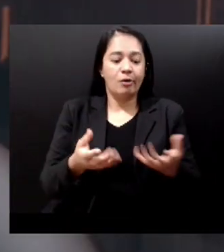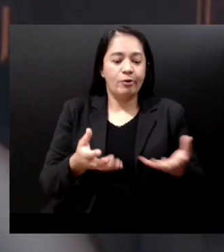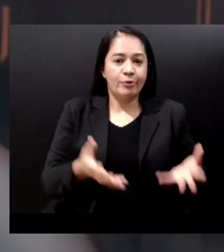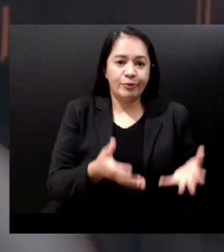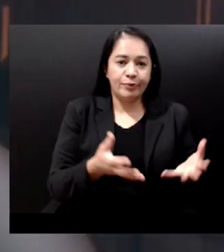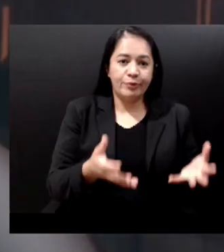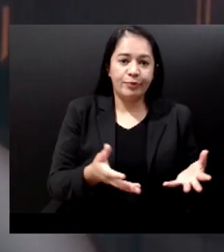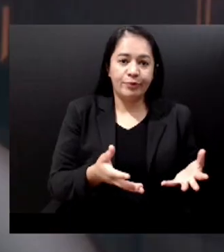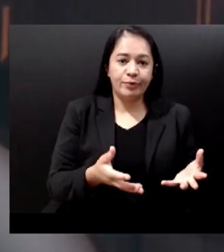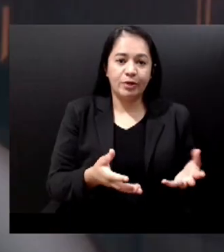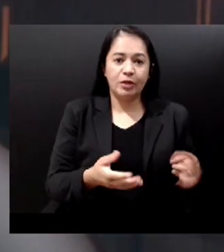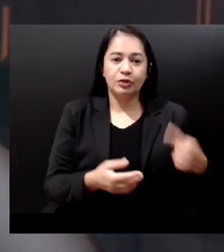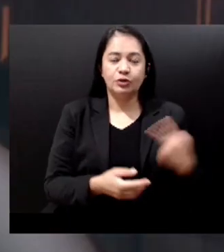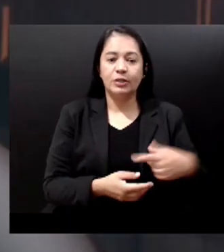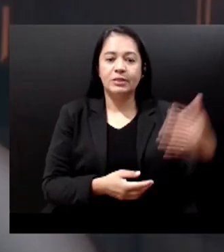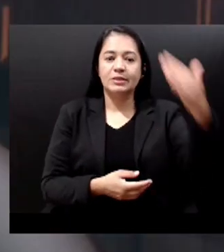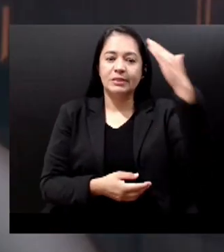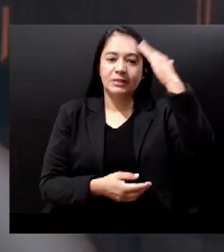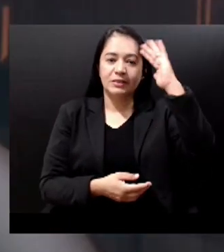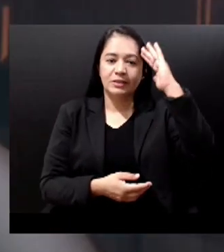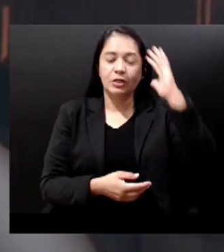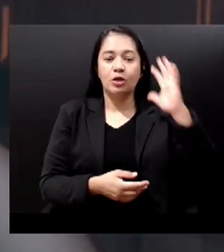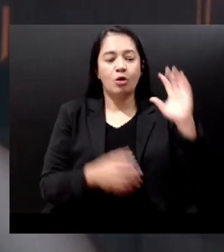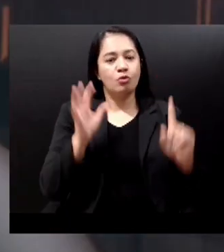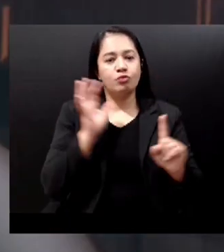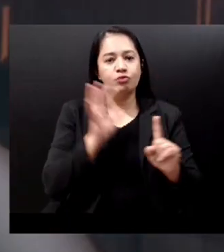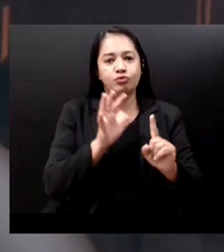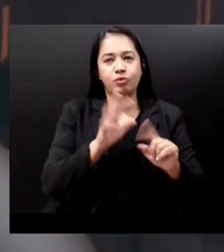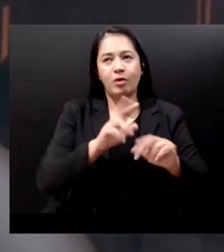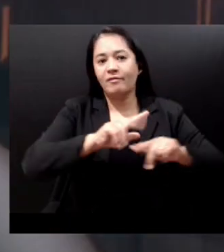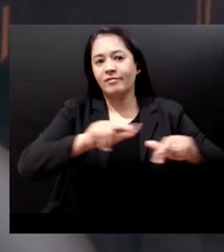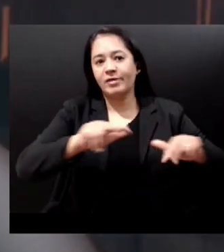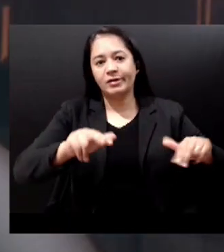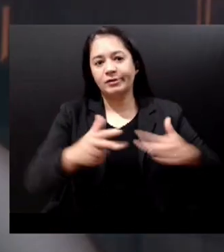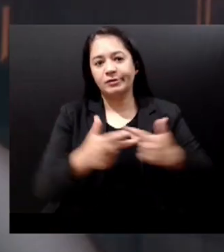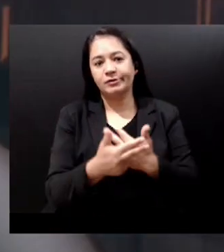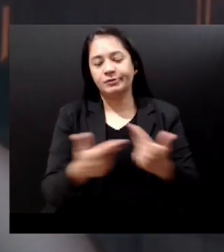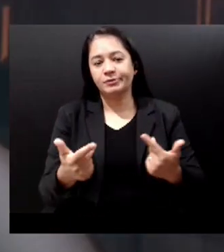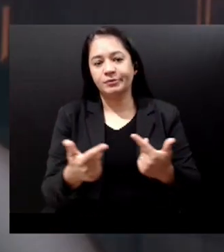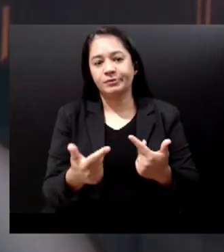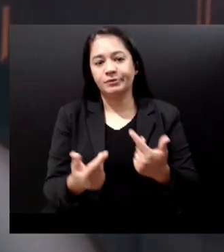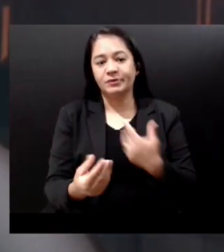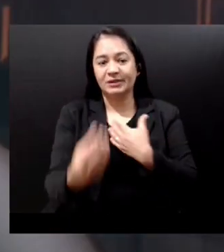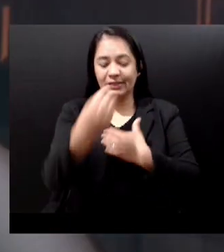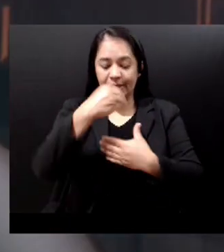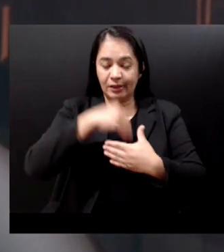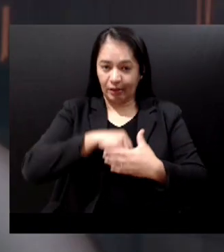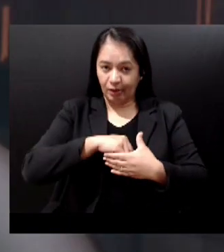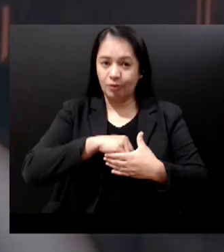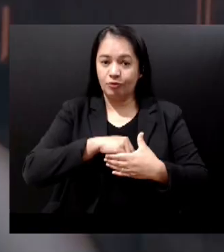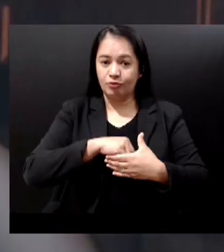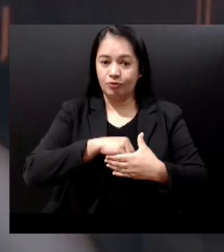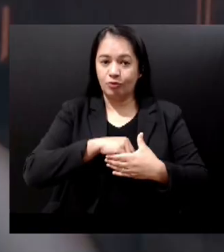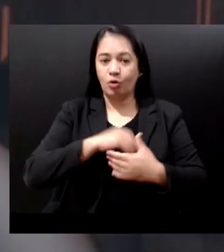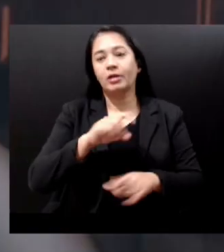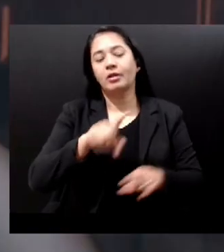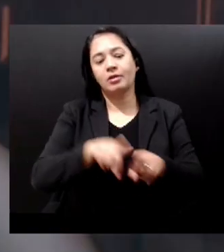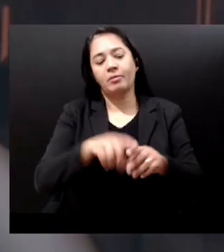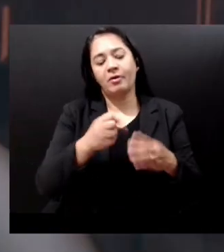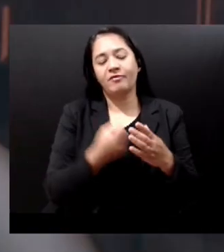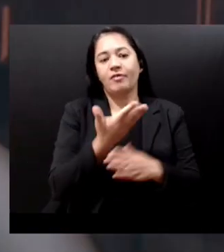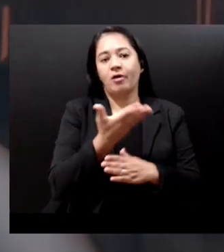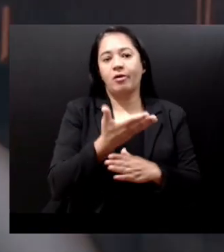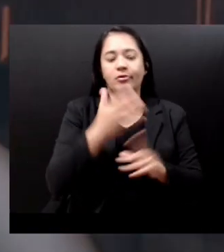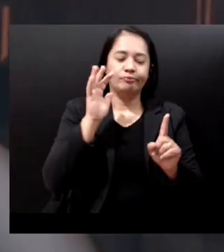entende como sendo influenciado por diversos fatores, tanto internos ao indivíduo quanto externos. Nós somos